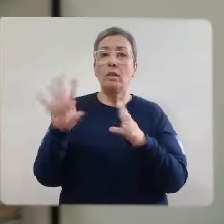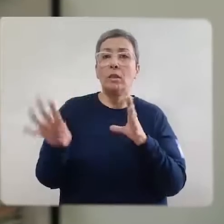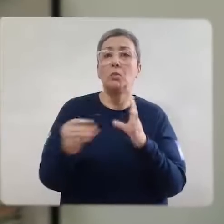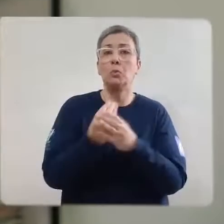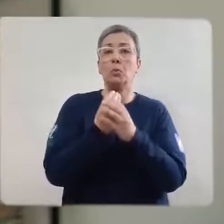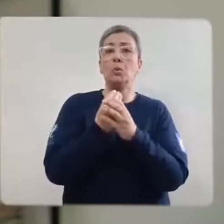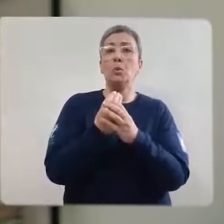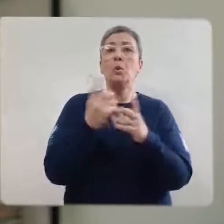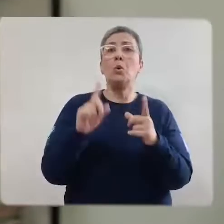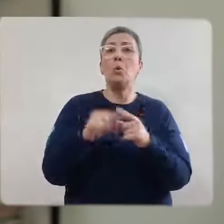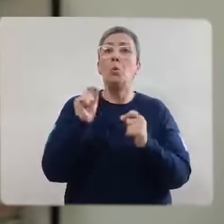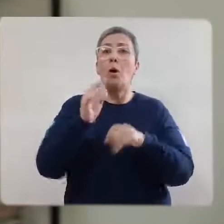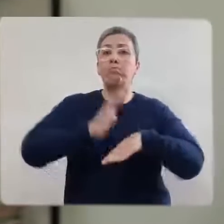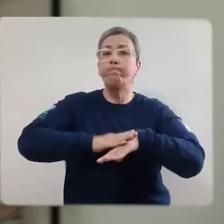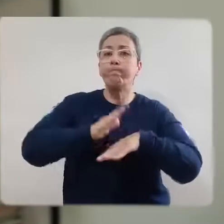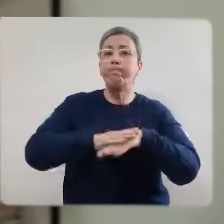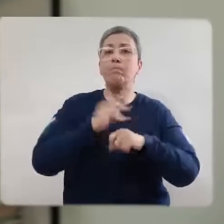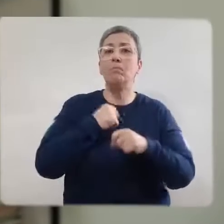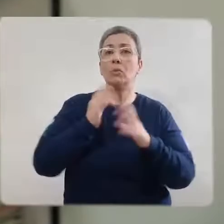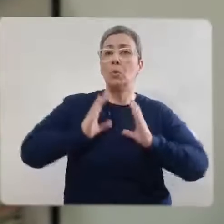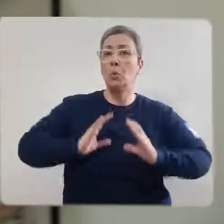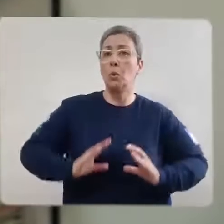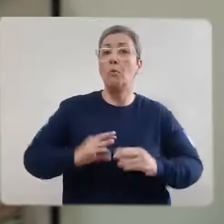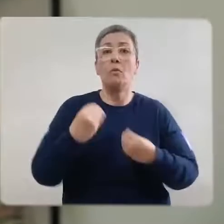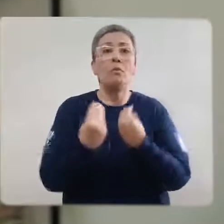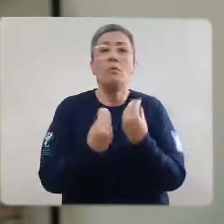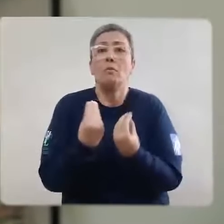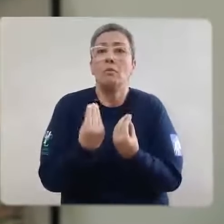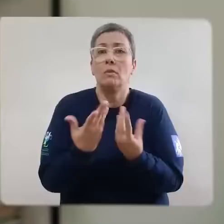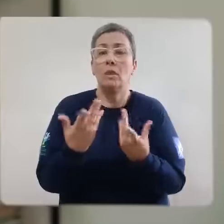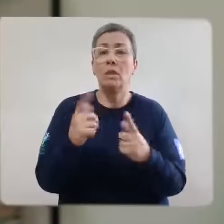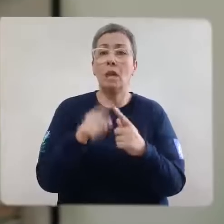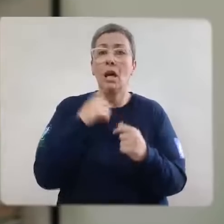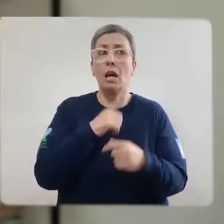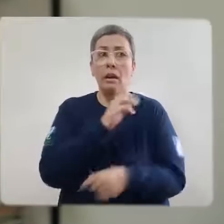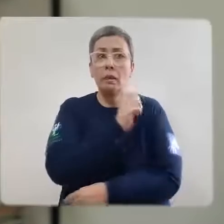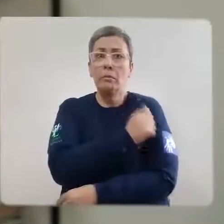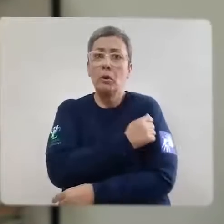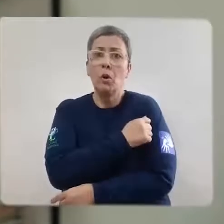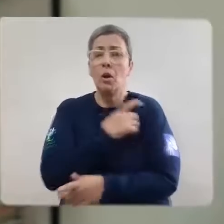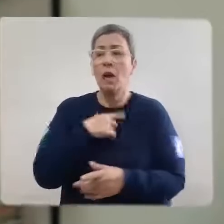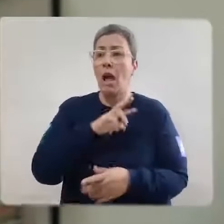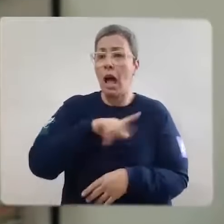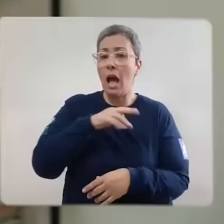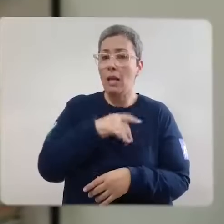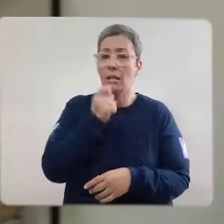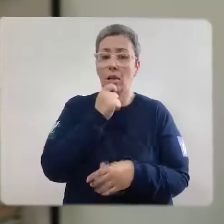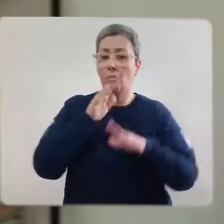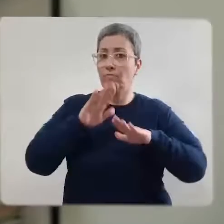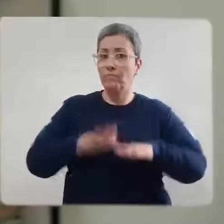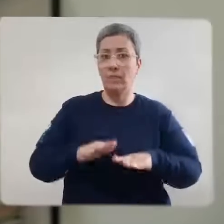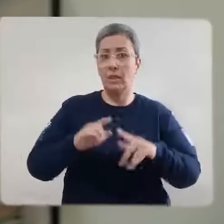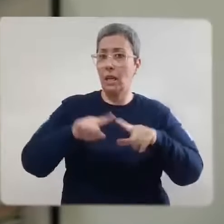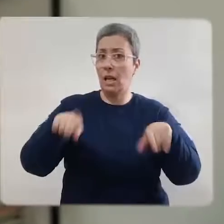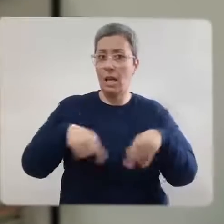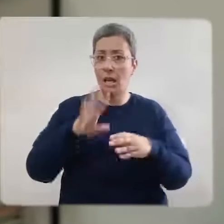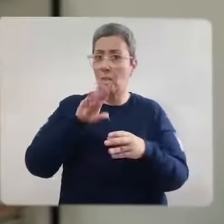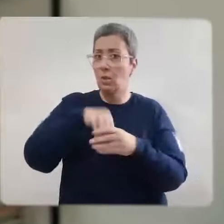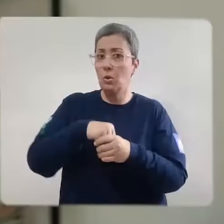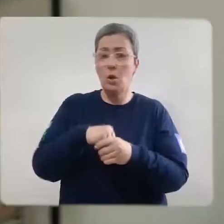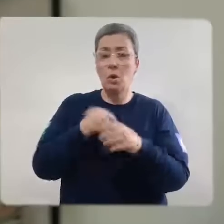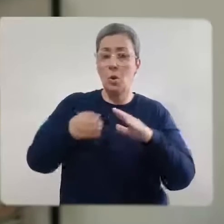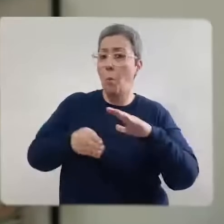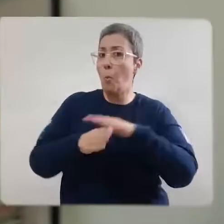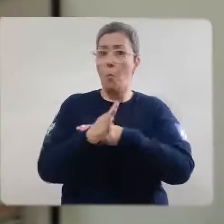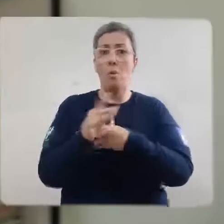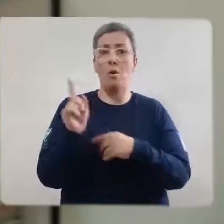trabalhar, e qual é a função desses comportamentos? Então, eu tenho uma criança que não tem permanência de sala, ou seja, ela